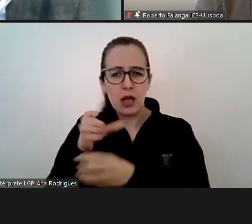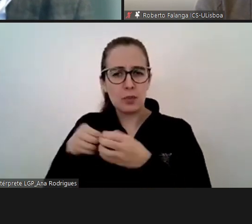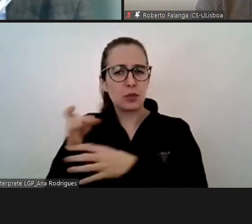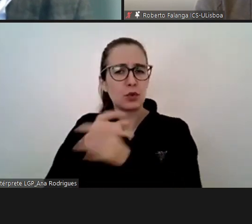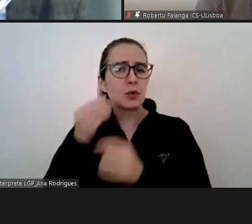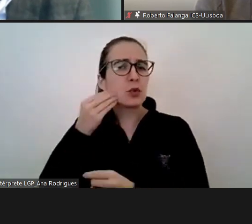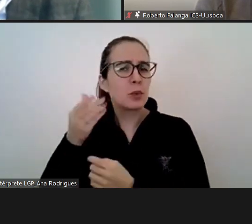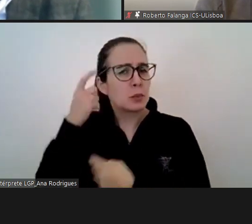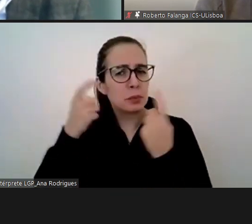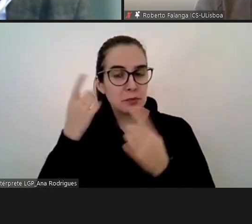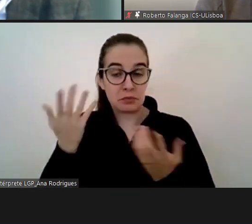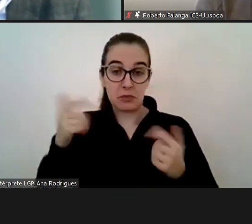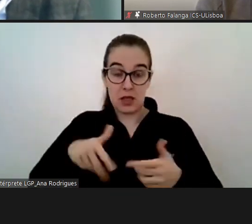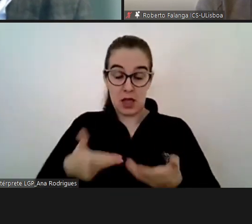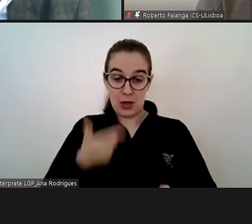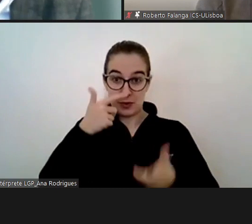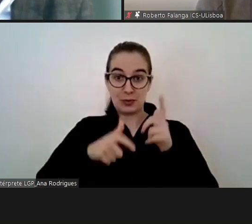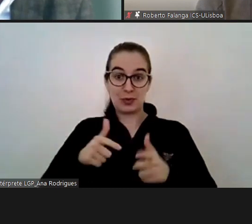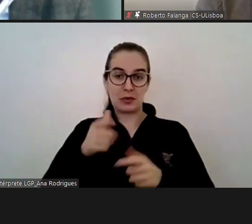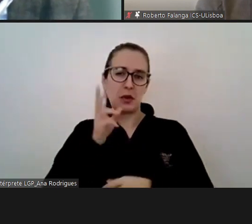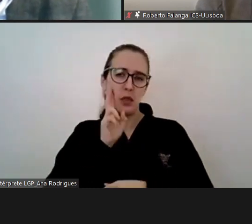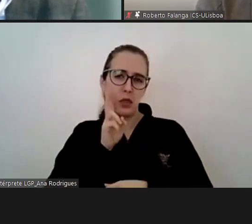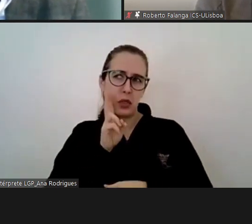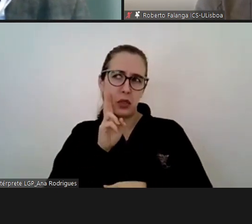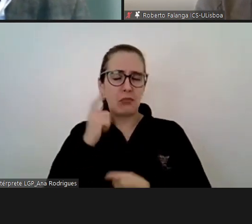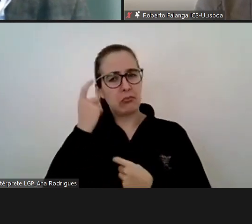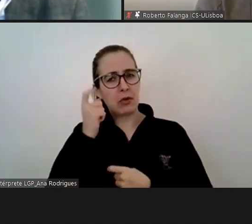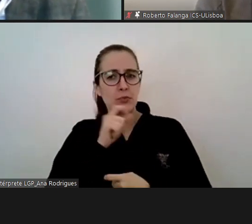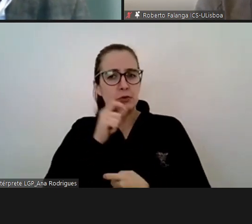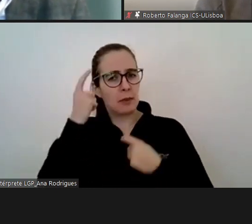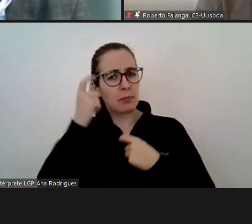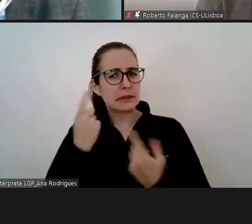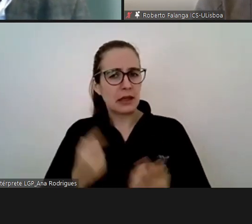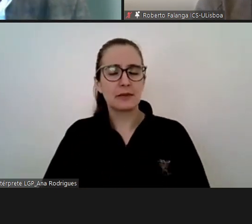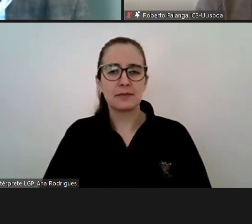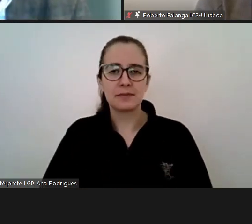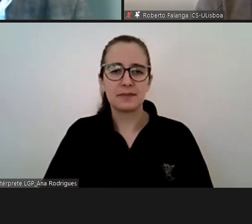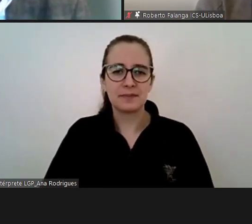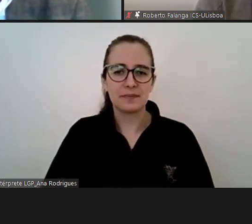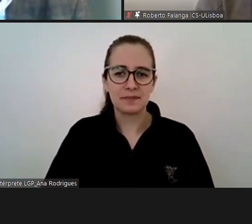nossos participantes neste webinar estão a colocar concretamente.